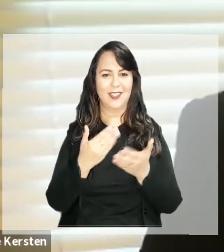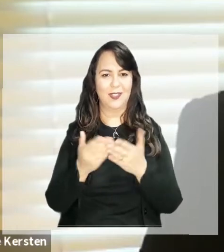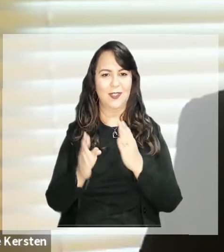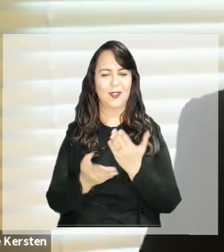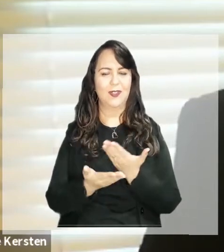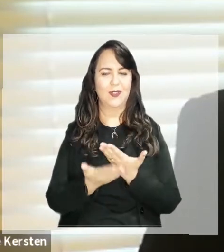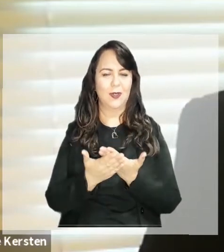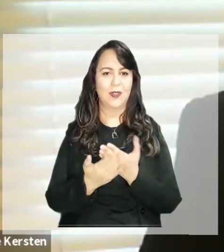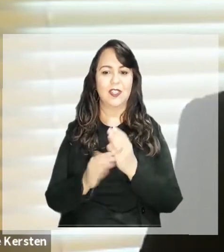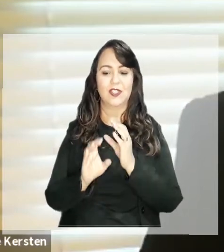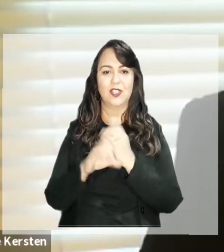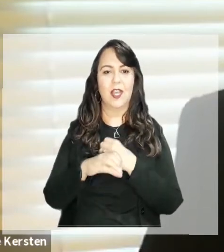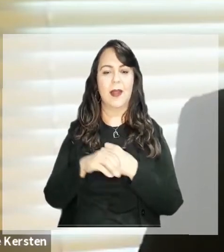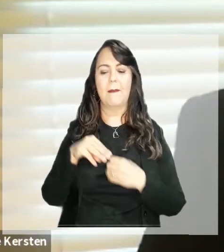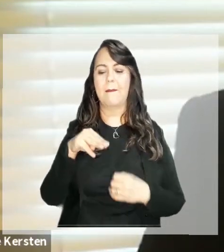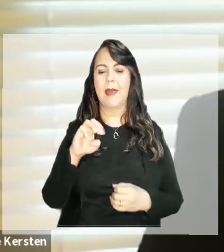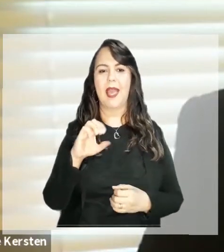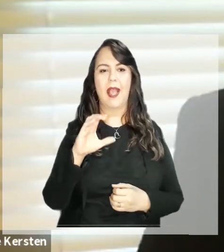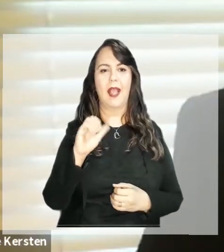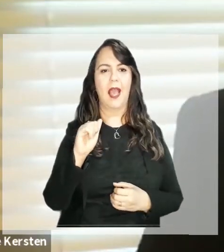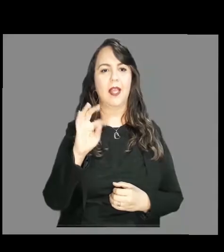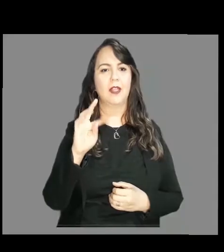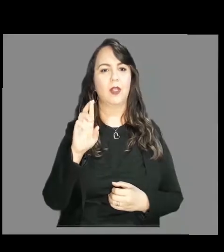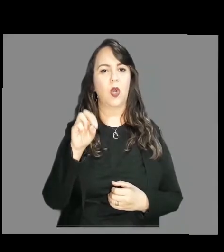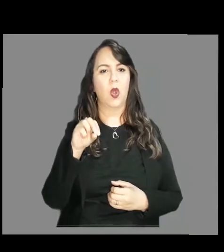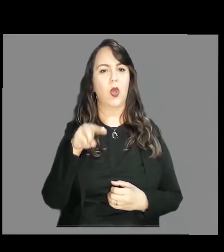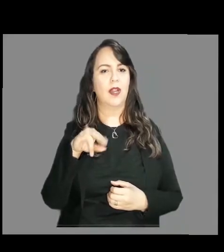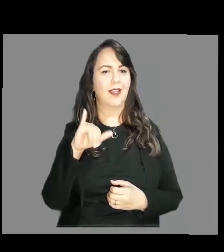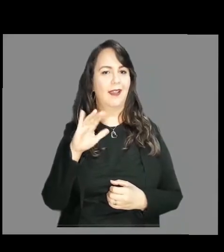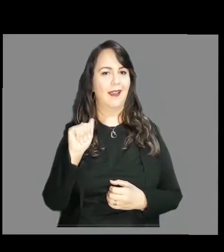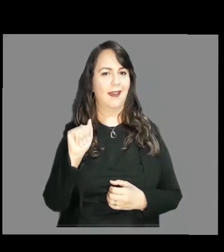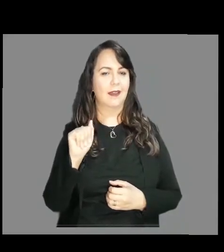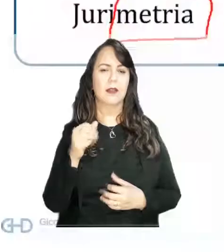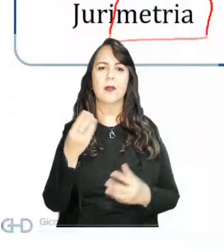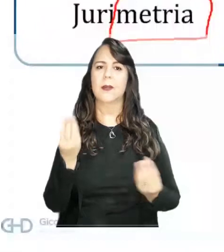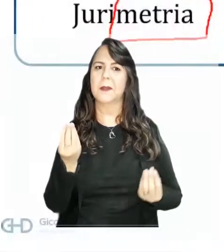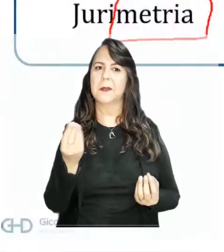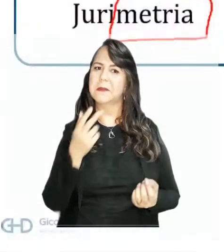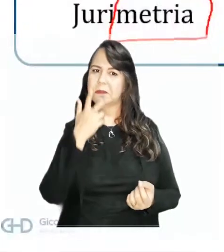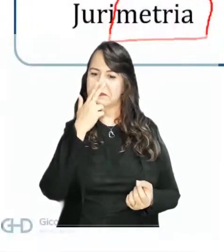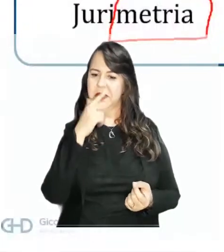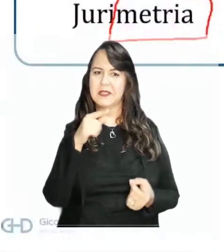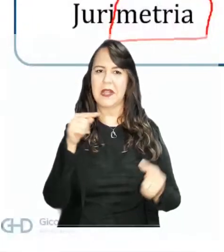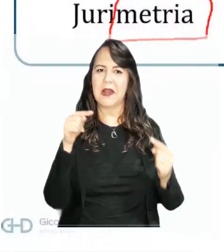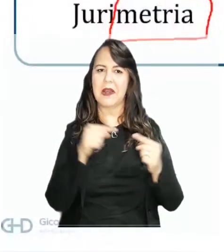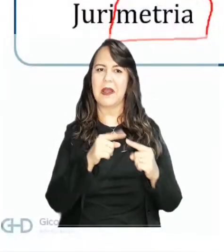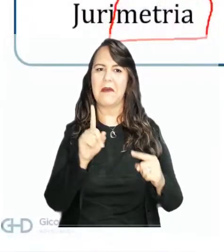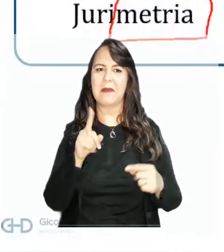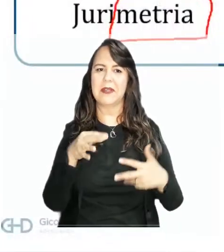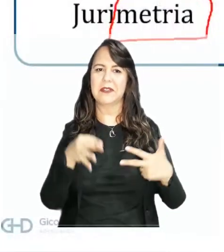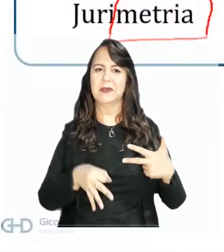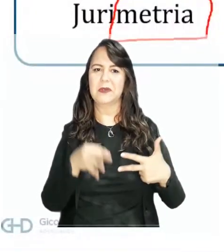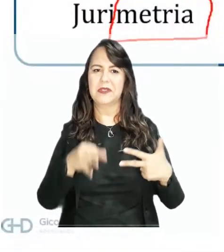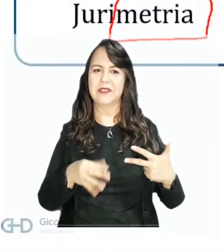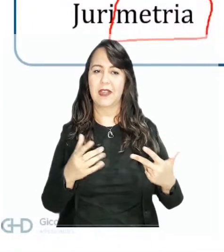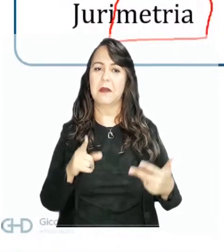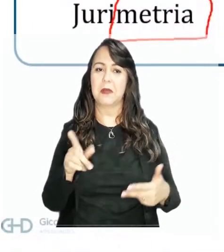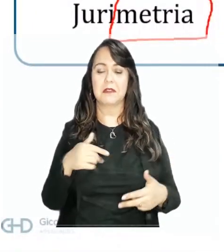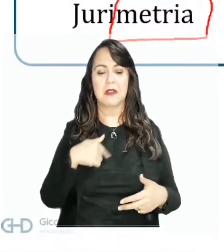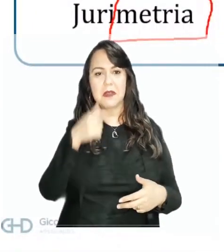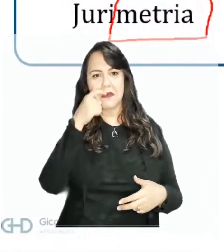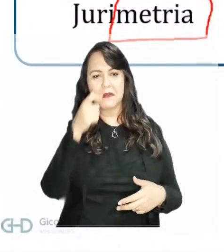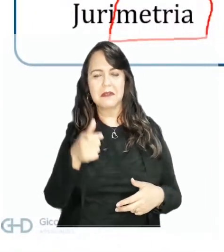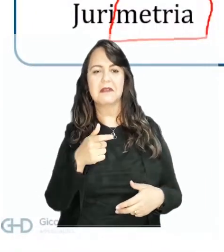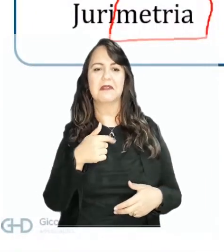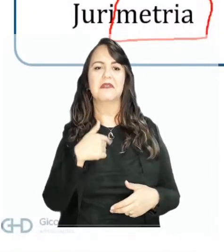só demonstra a riqueza deste seminário, de quem participa, e certamente agrega muito a